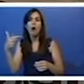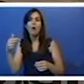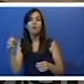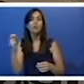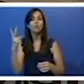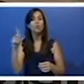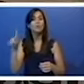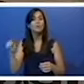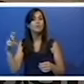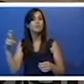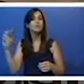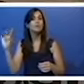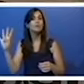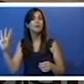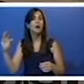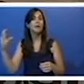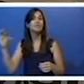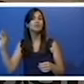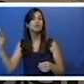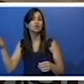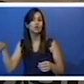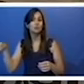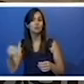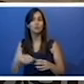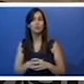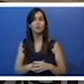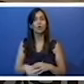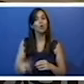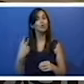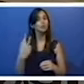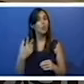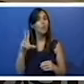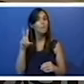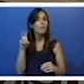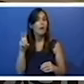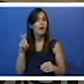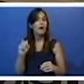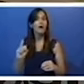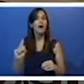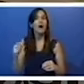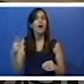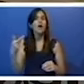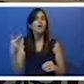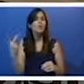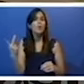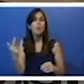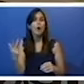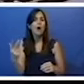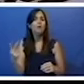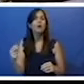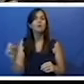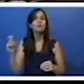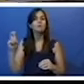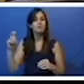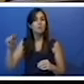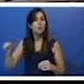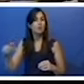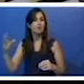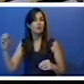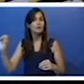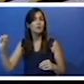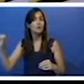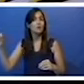a 2,5 o centímetros duas polegadas é igual a 5,8